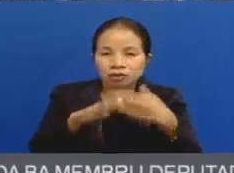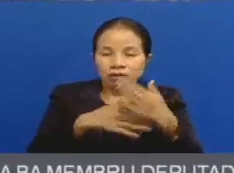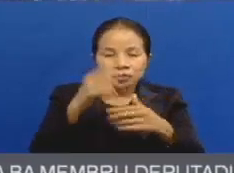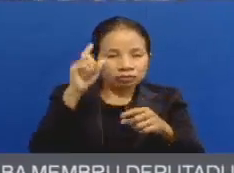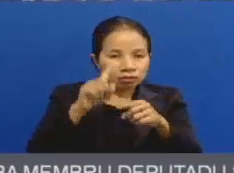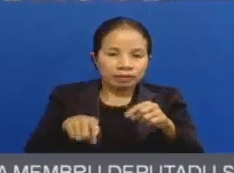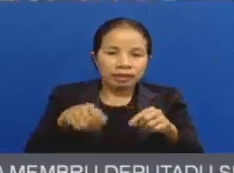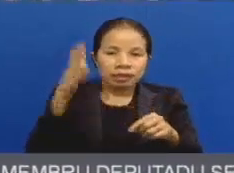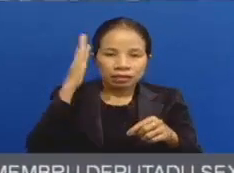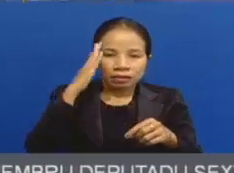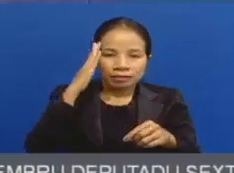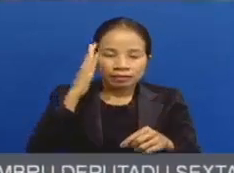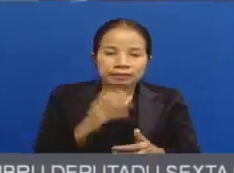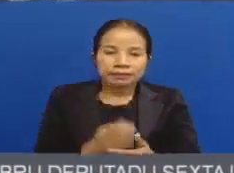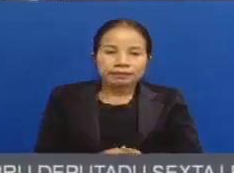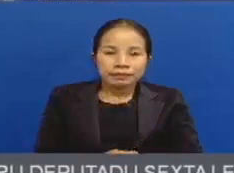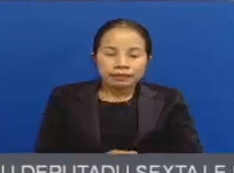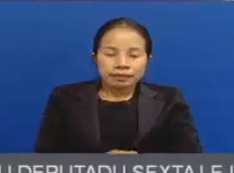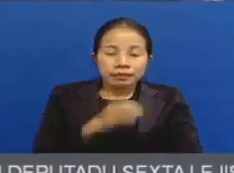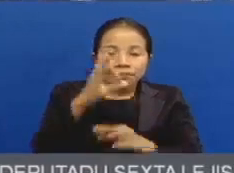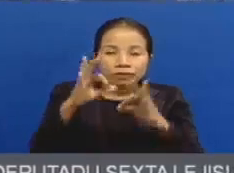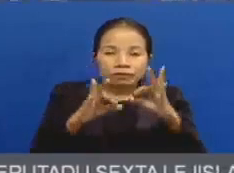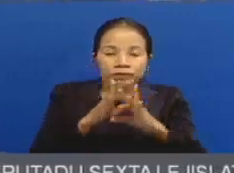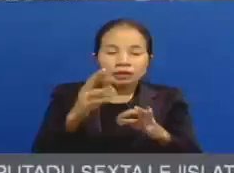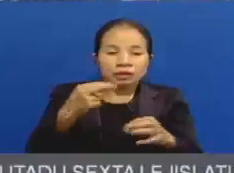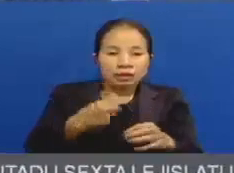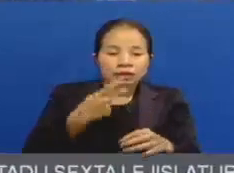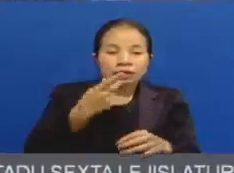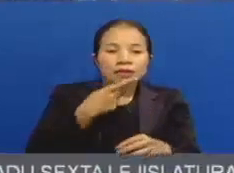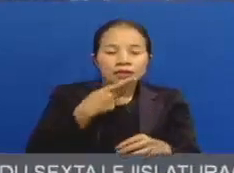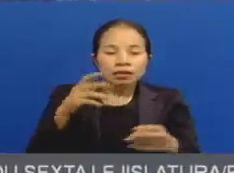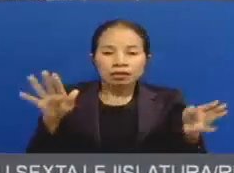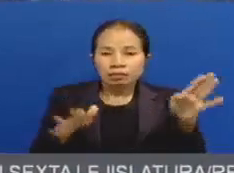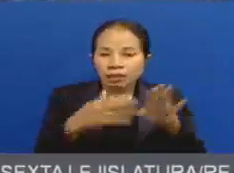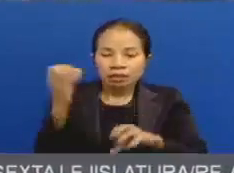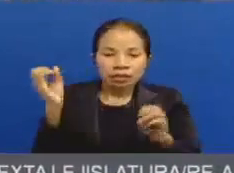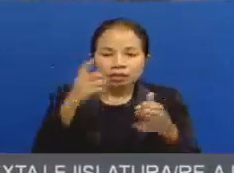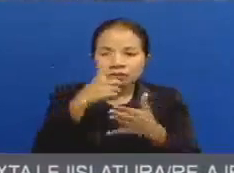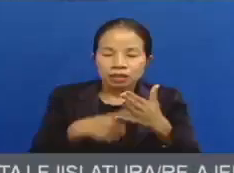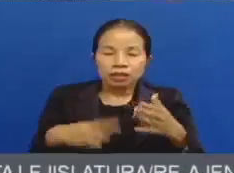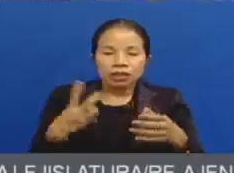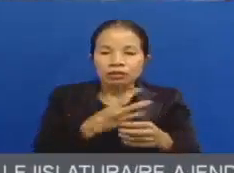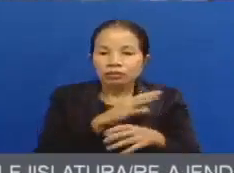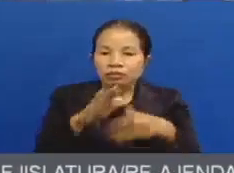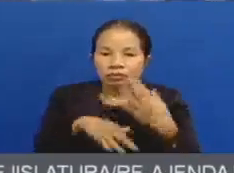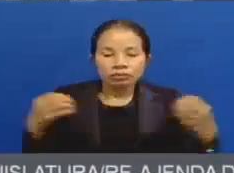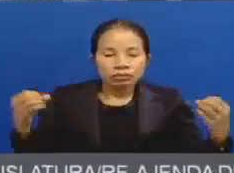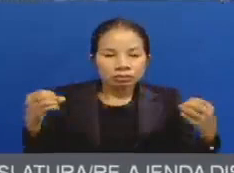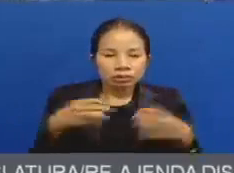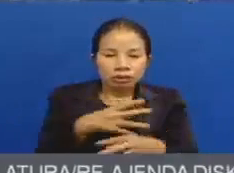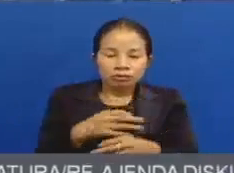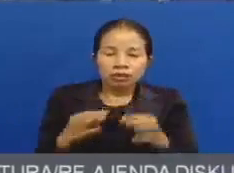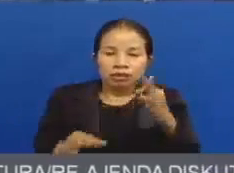bele hatene. Ba fiernain katolika, mate laos bot ne be ita hotu tau.